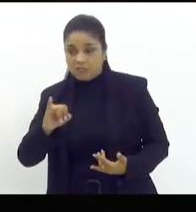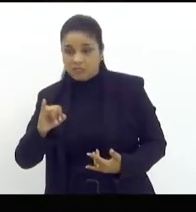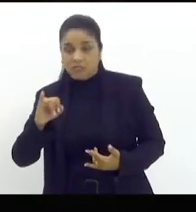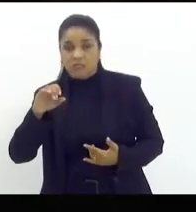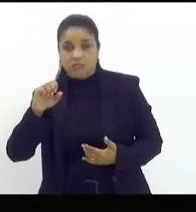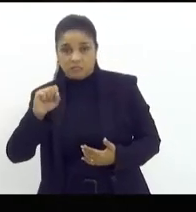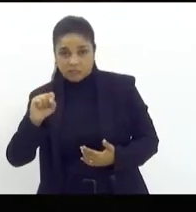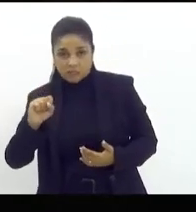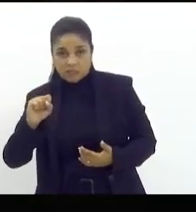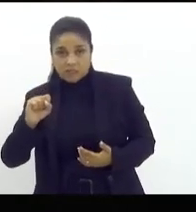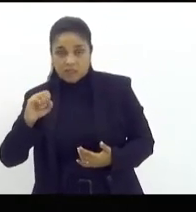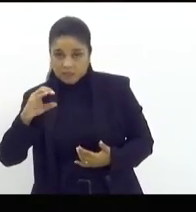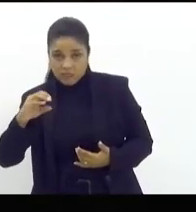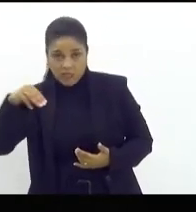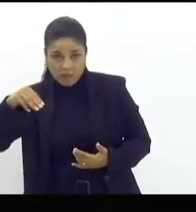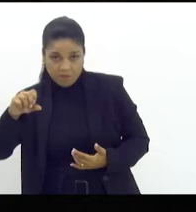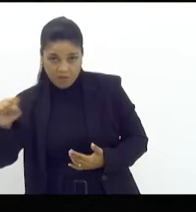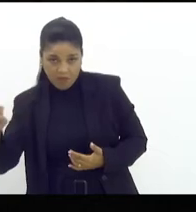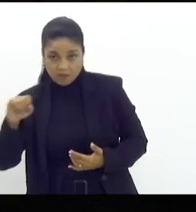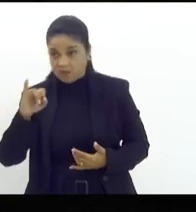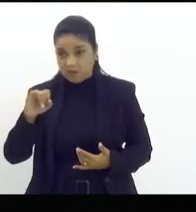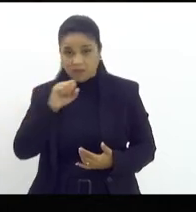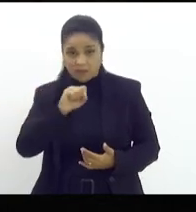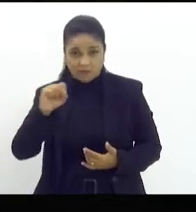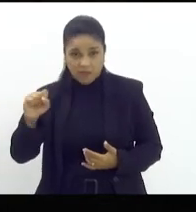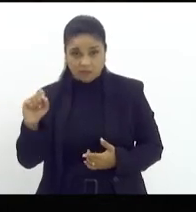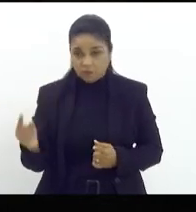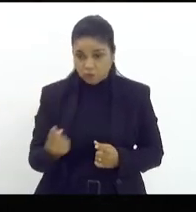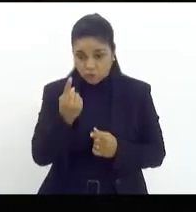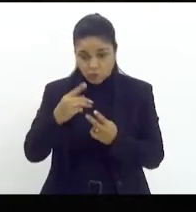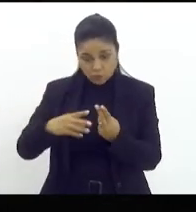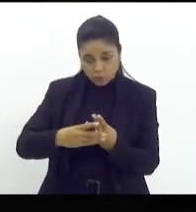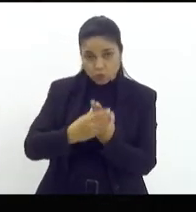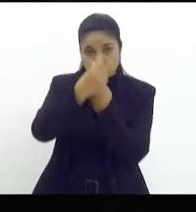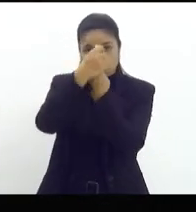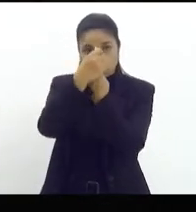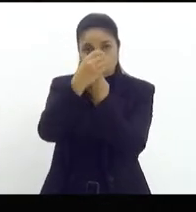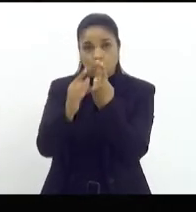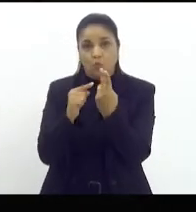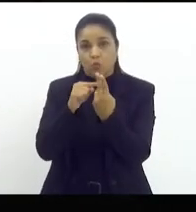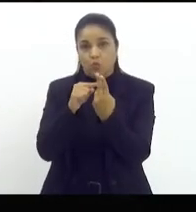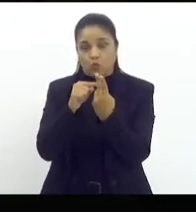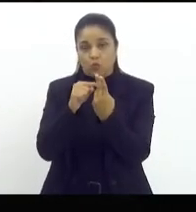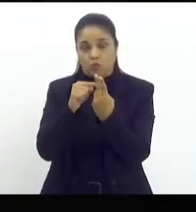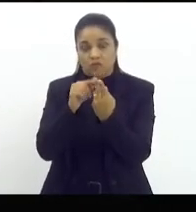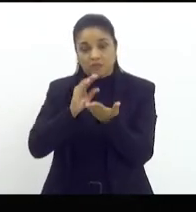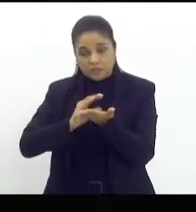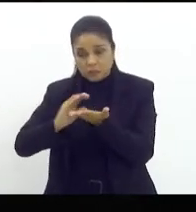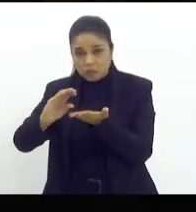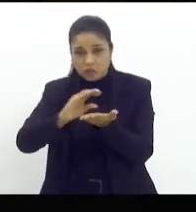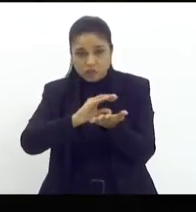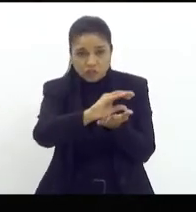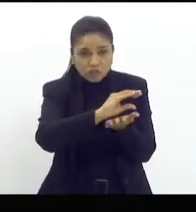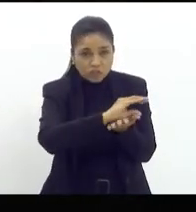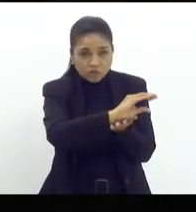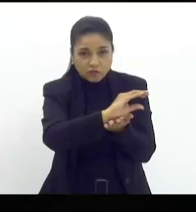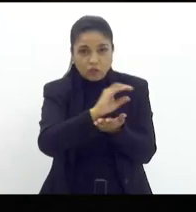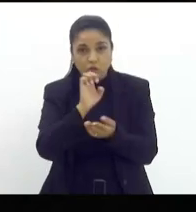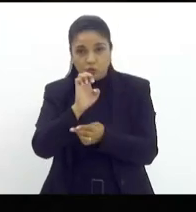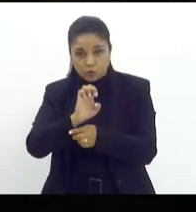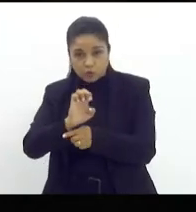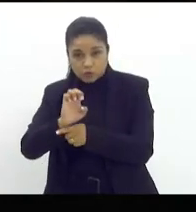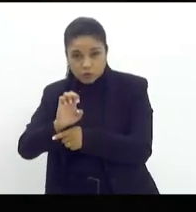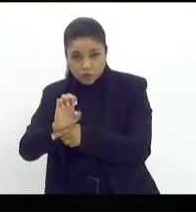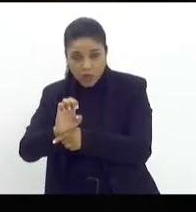Isto vai virar uma alíquota única e vai ser partilhada com todos os estados